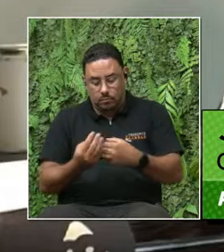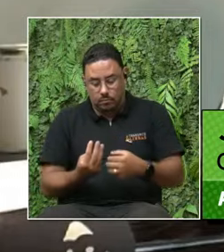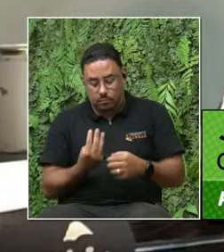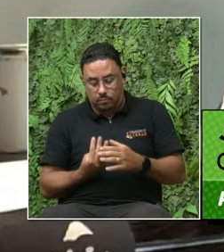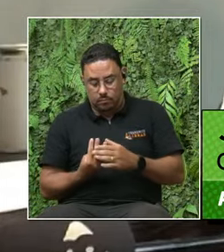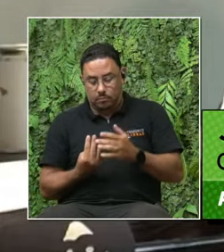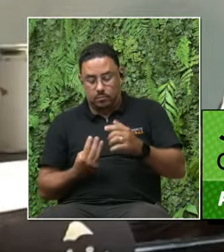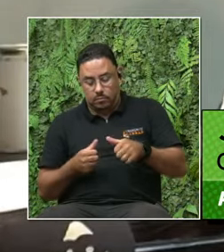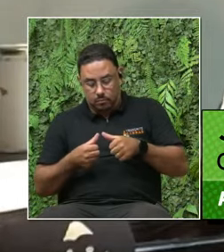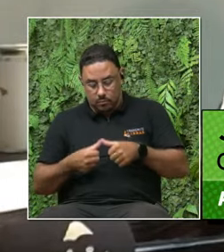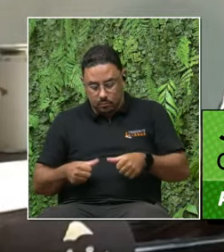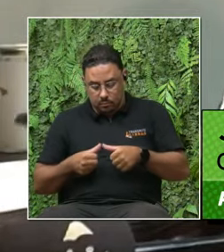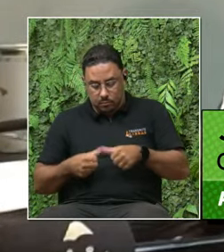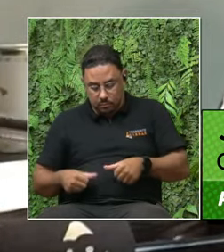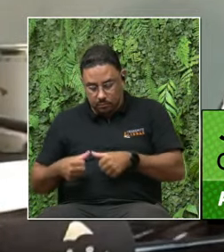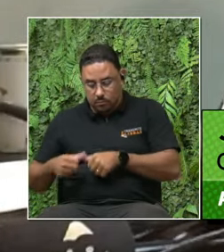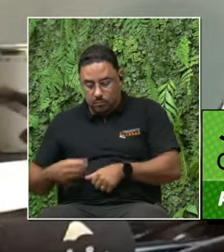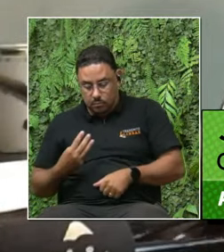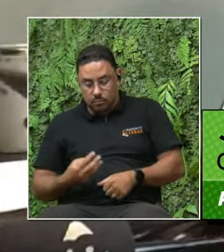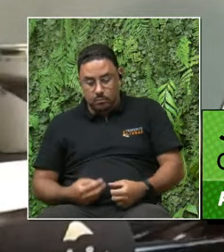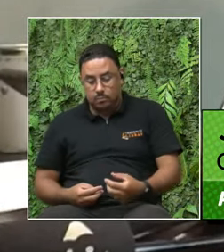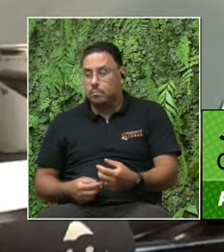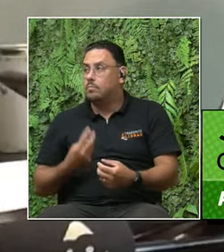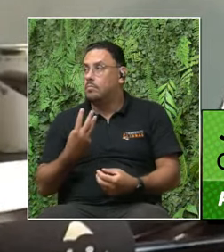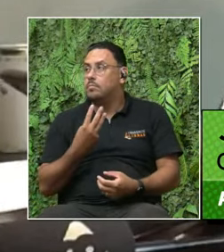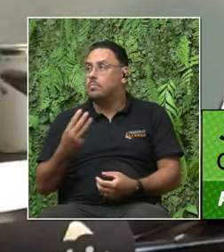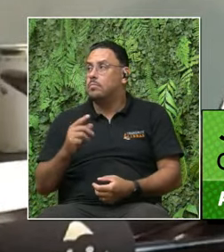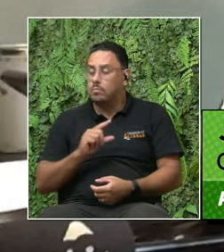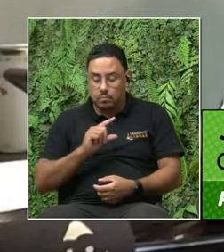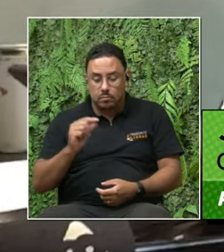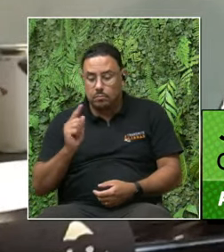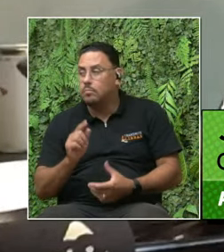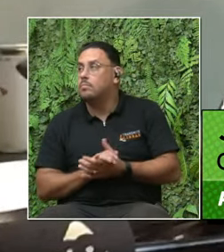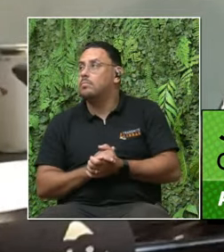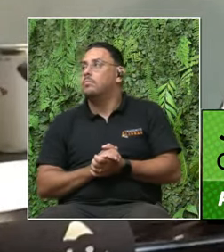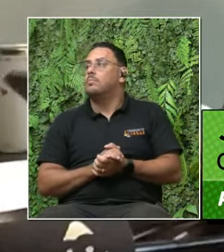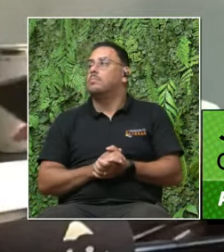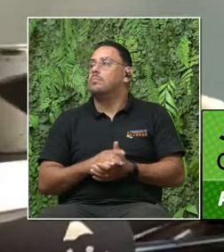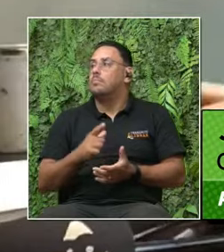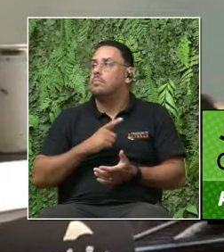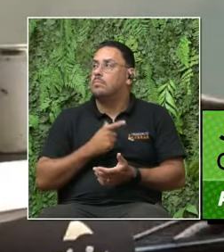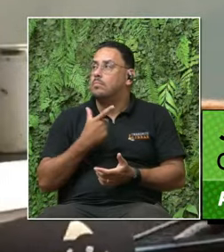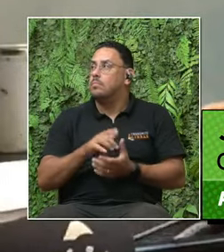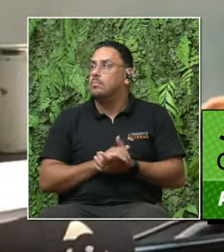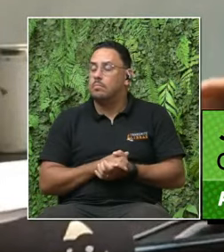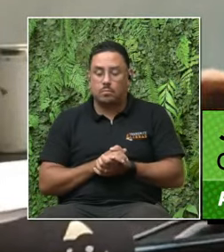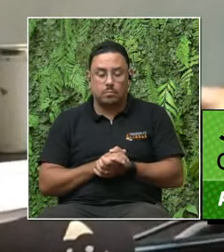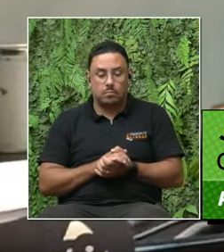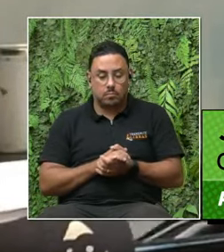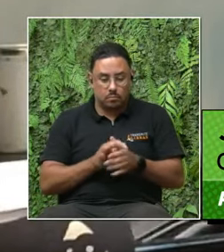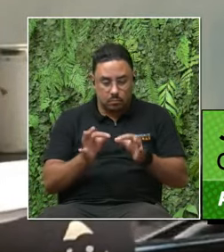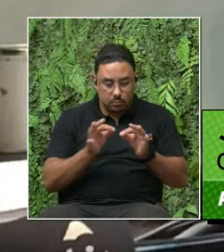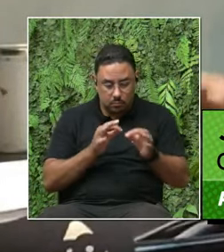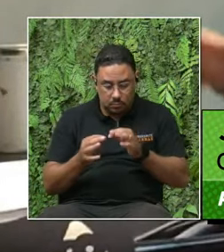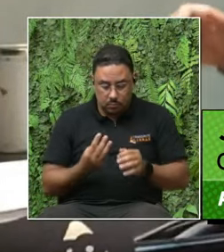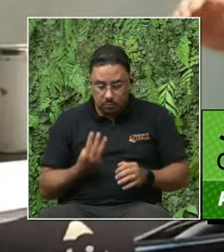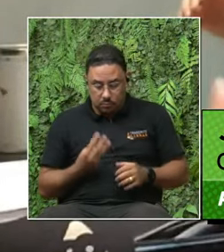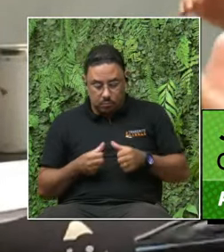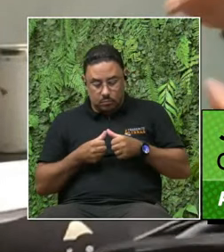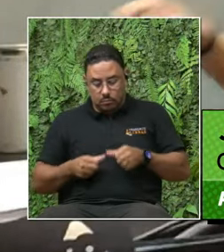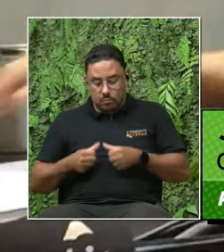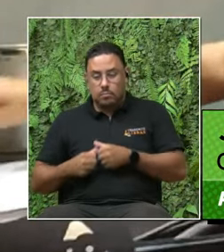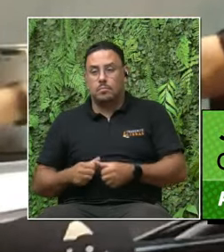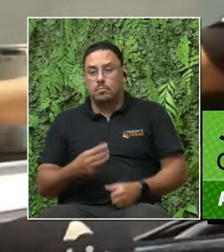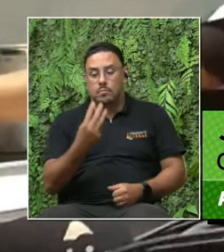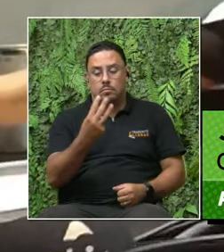Três zagueiros porque dois de ofício e mais o saravia que pouco saí então ele tinha olha para você ver um esquema com Três zagueiros e três